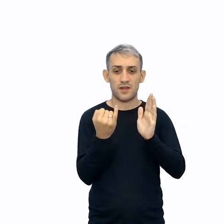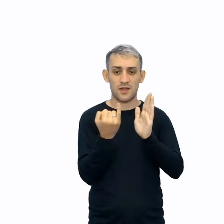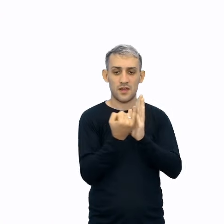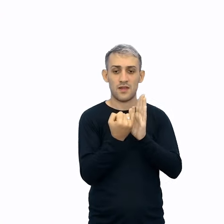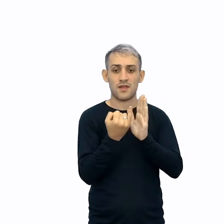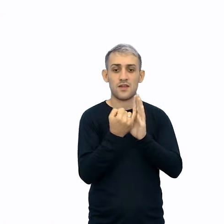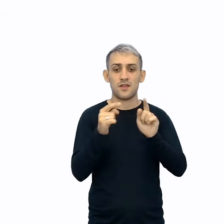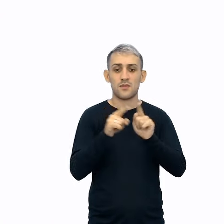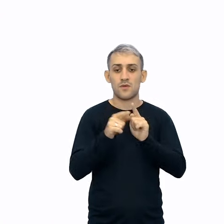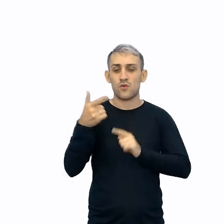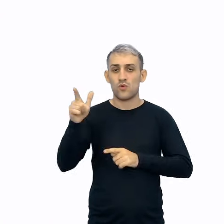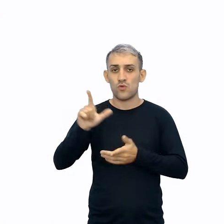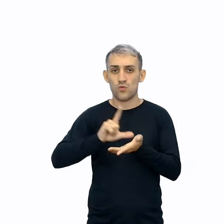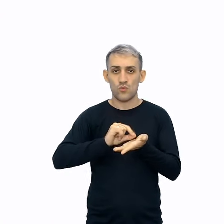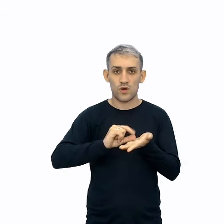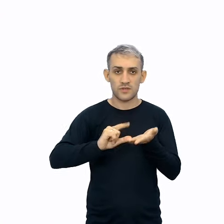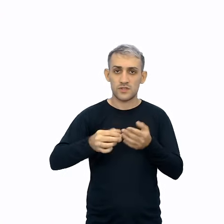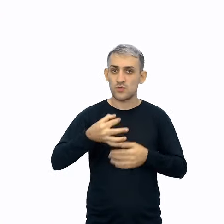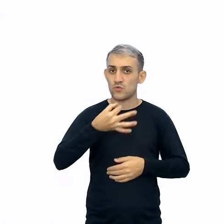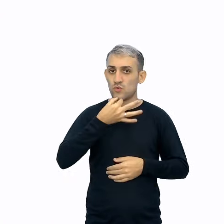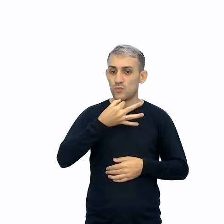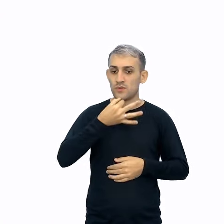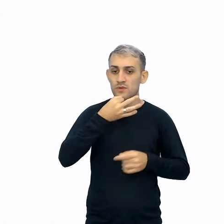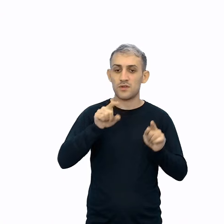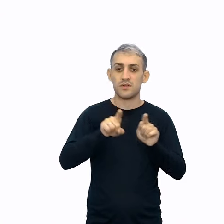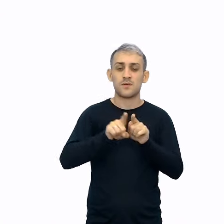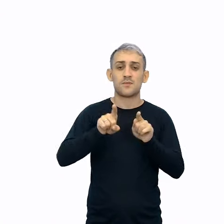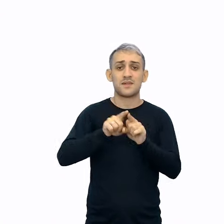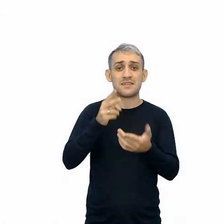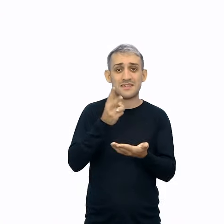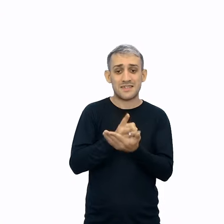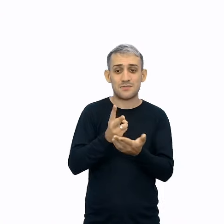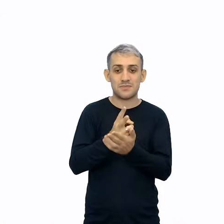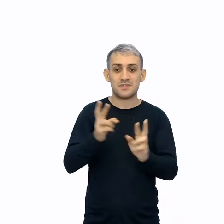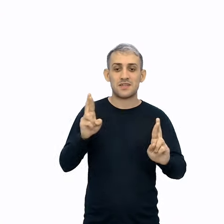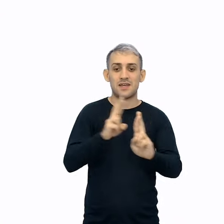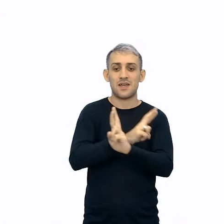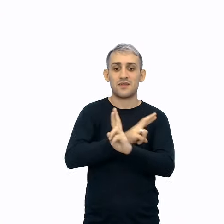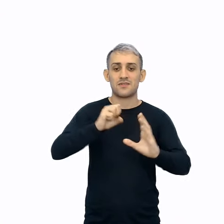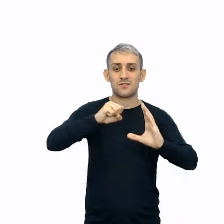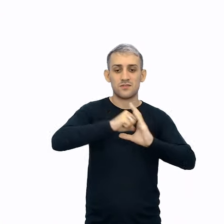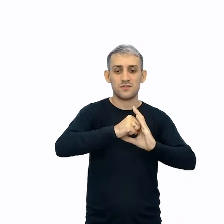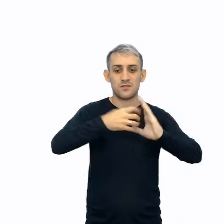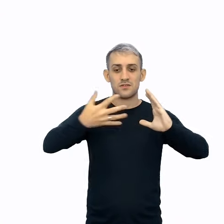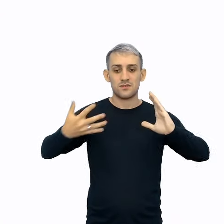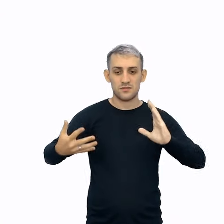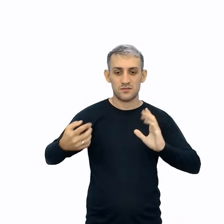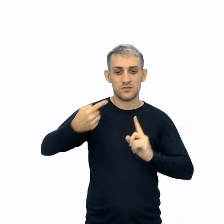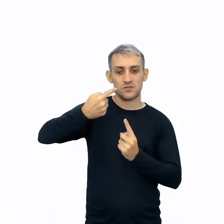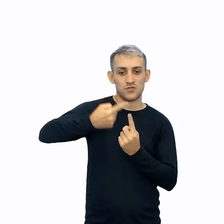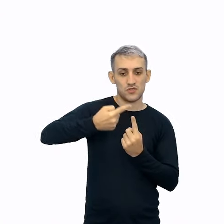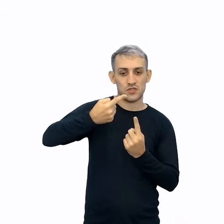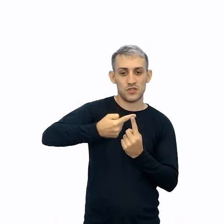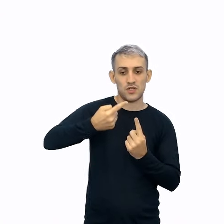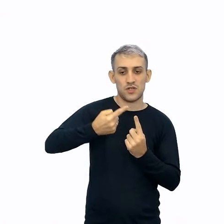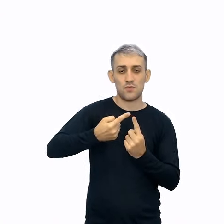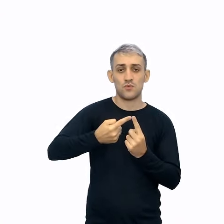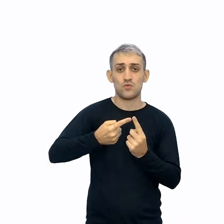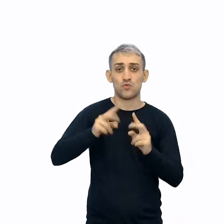artigo de opinião e sempre aí na relação aos aspectos tipológicos relativos à língua